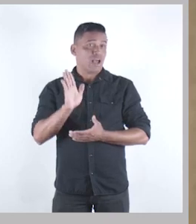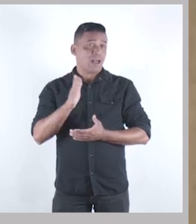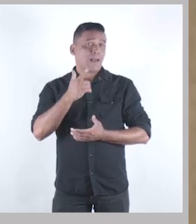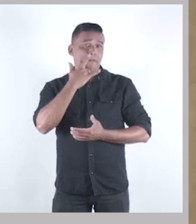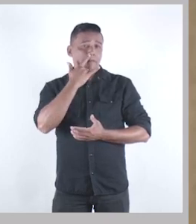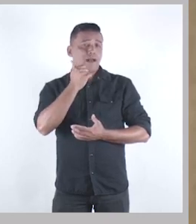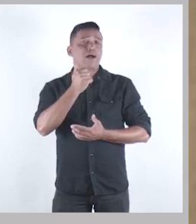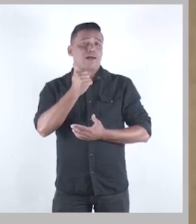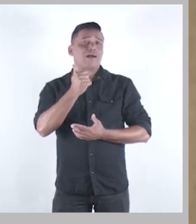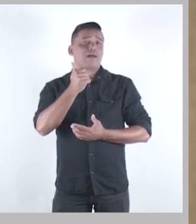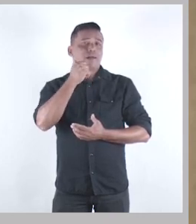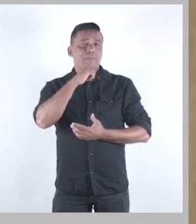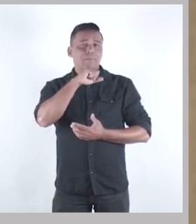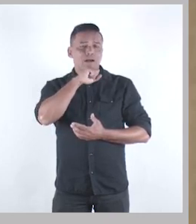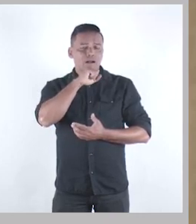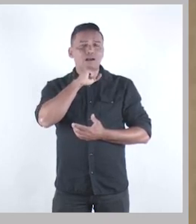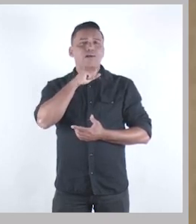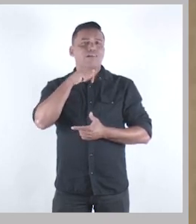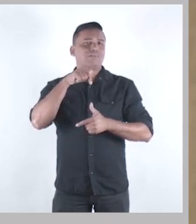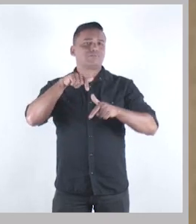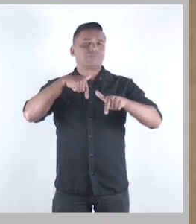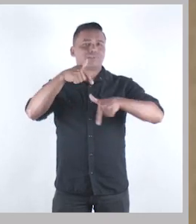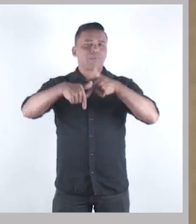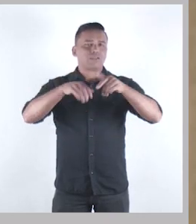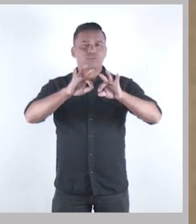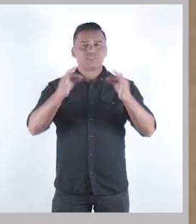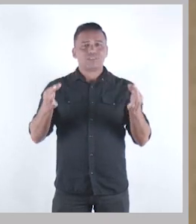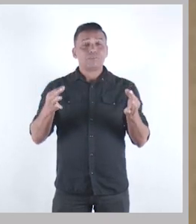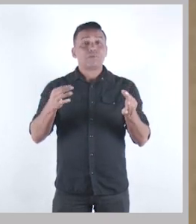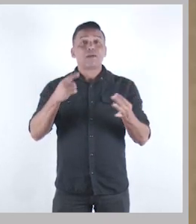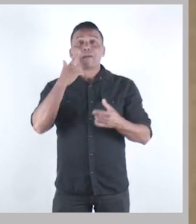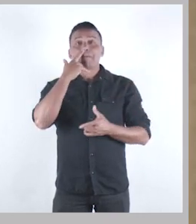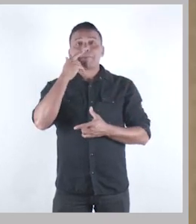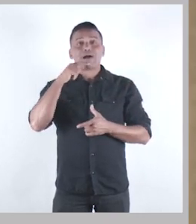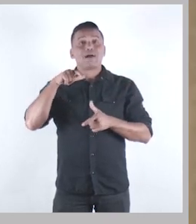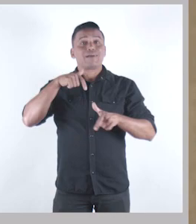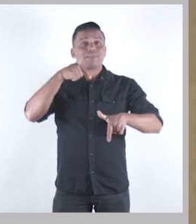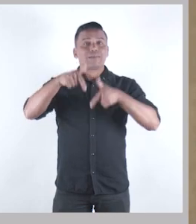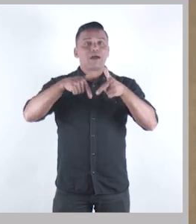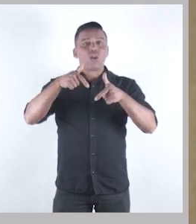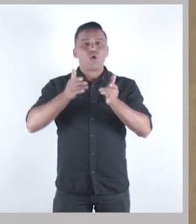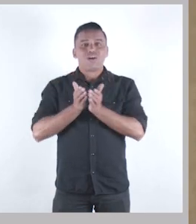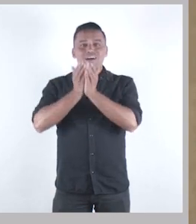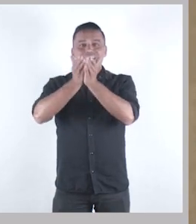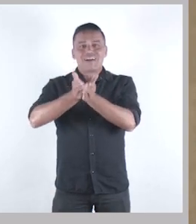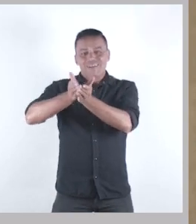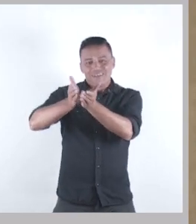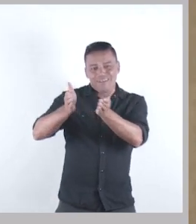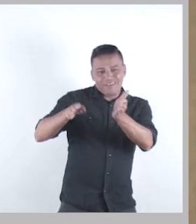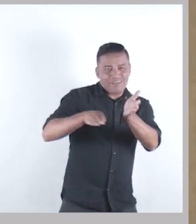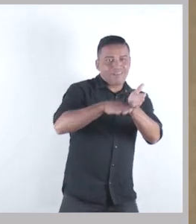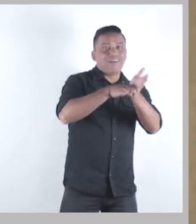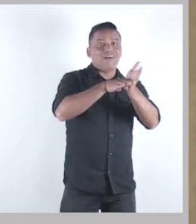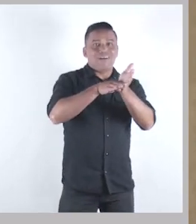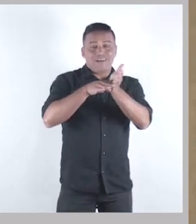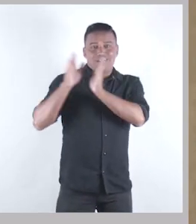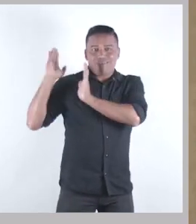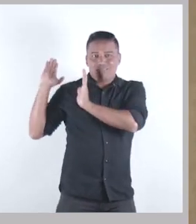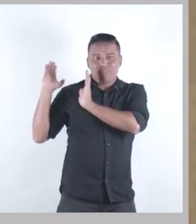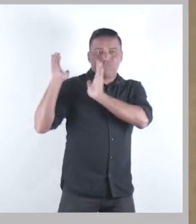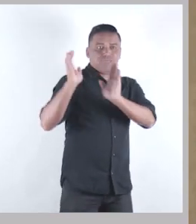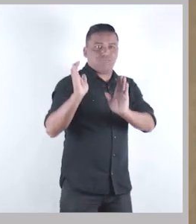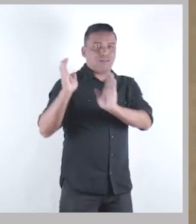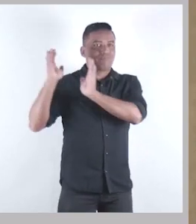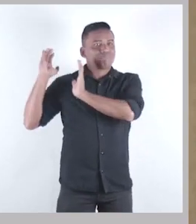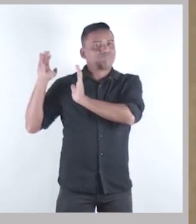operários, meu pai foi carregador do cais, digamos que a única profissão oficial